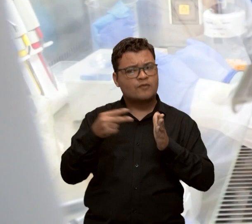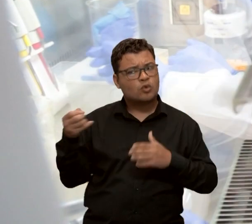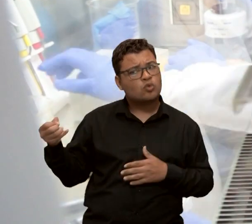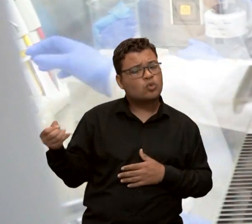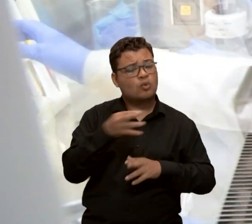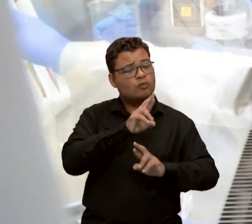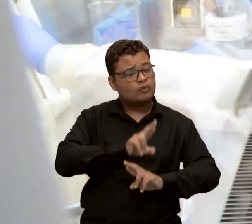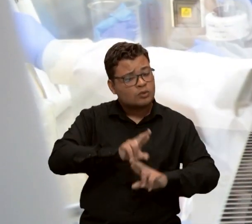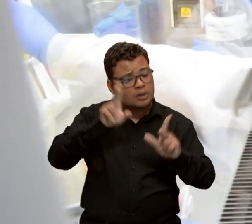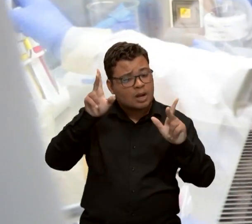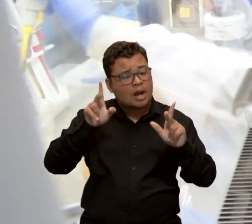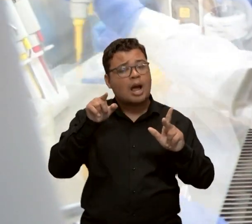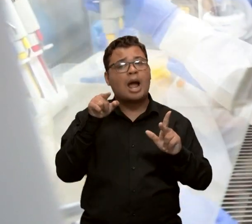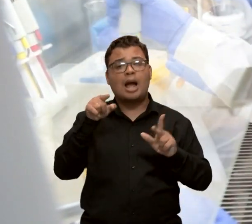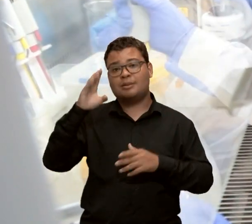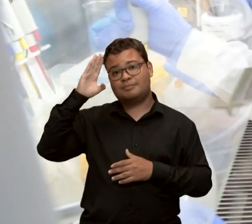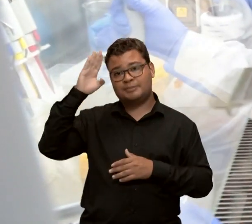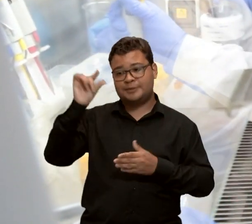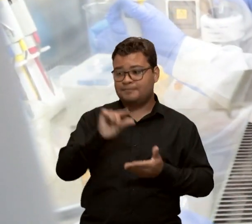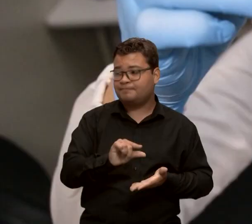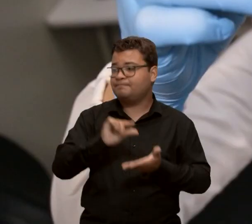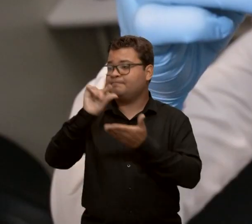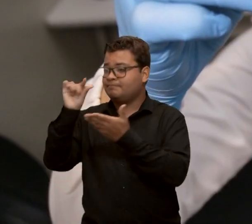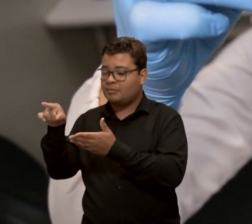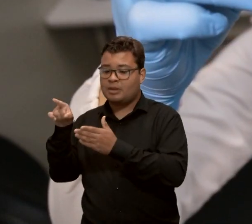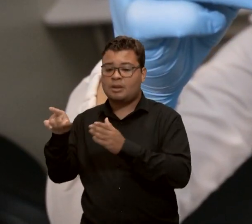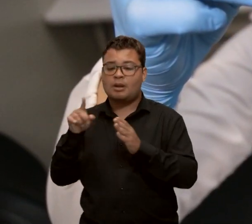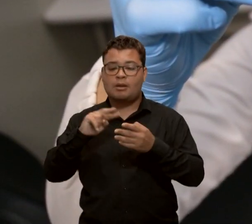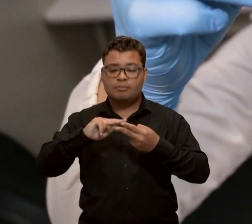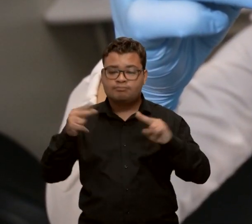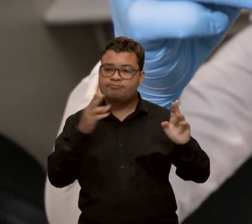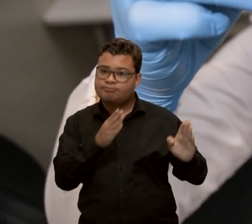serão priorizadas no sequenciamento genético.